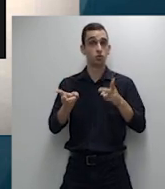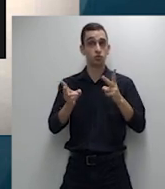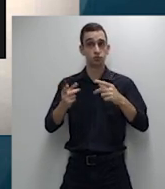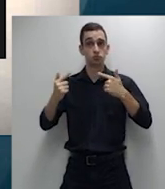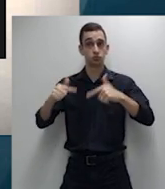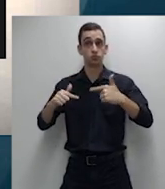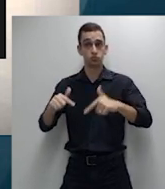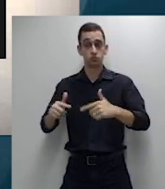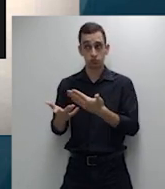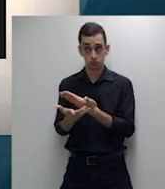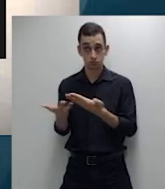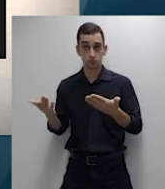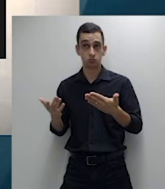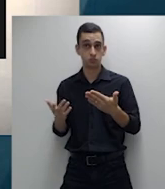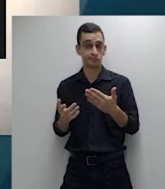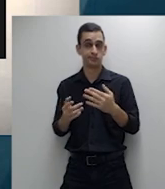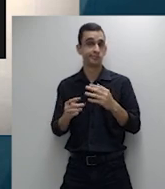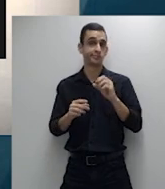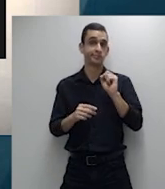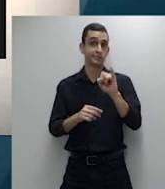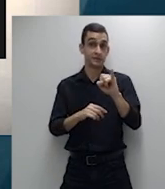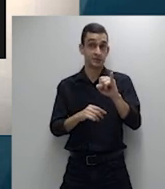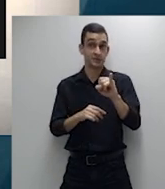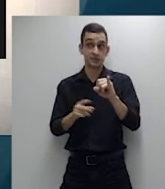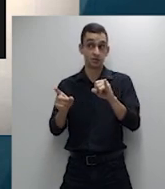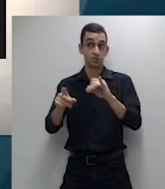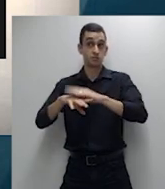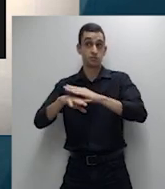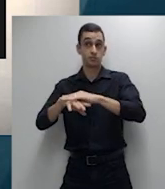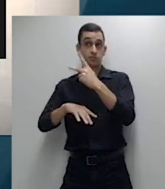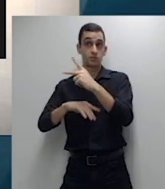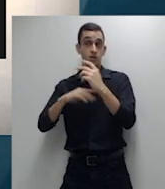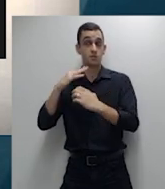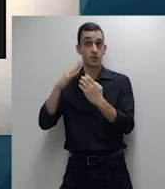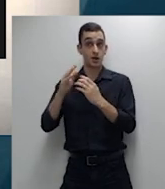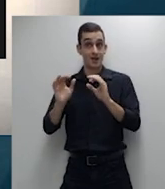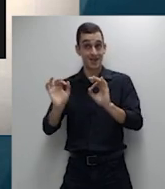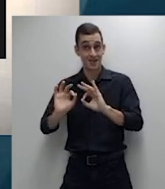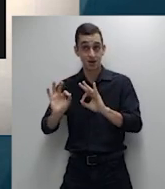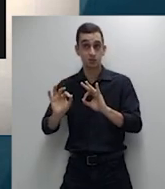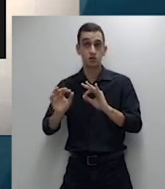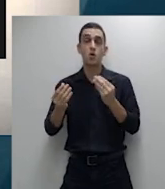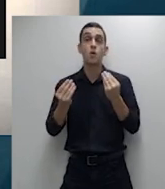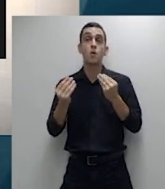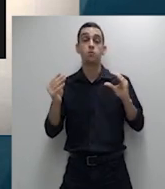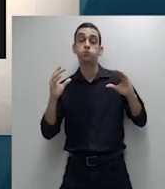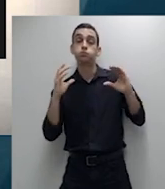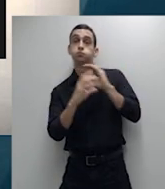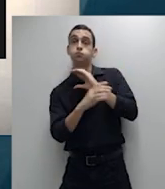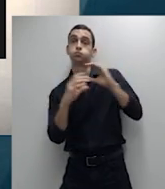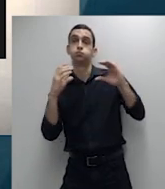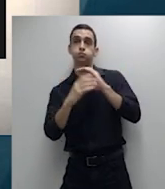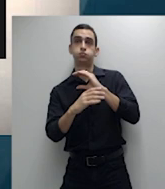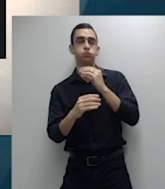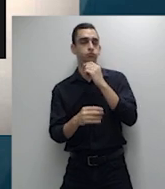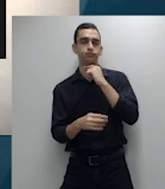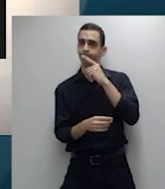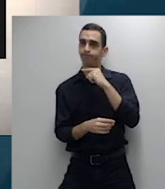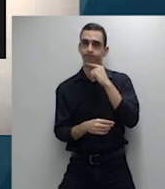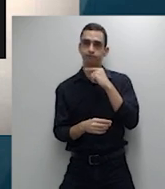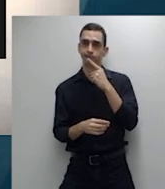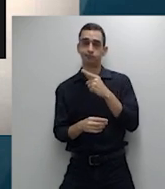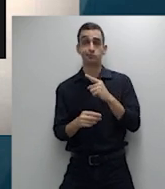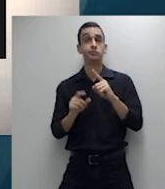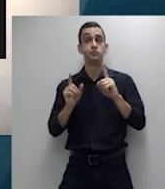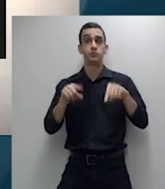não existiria a comunicação O dom não aqui um serviço de valor